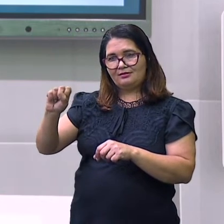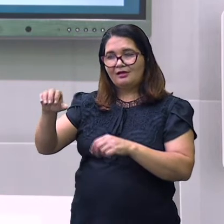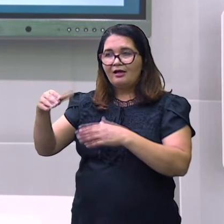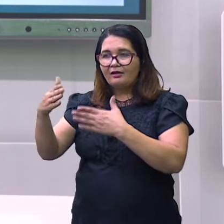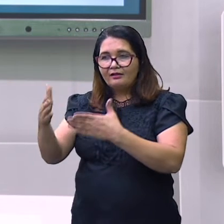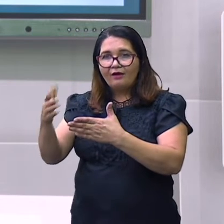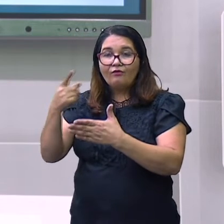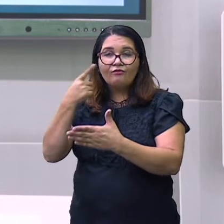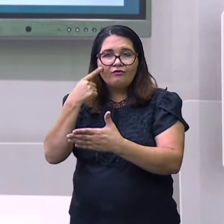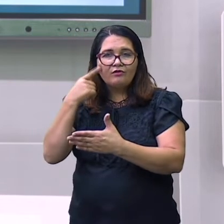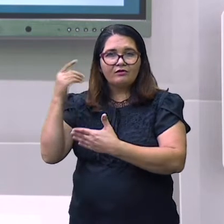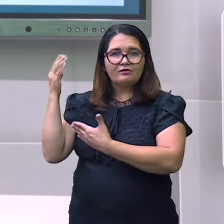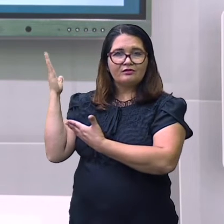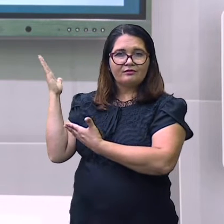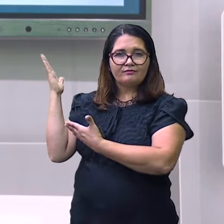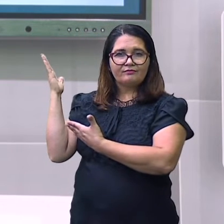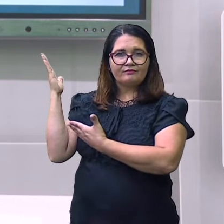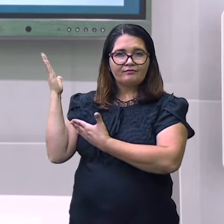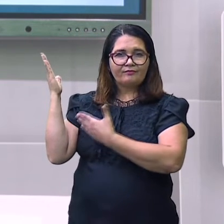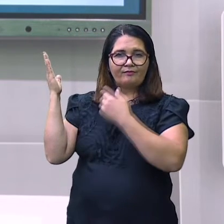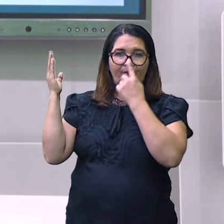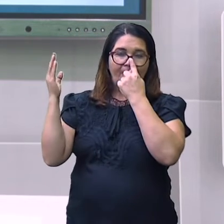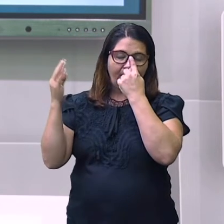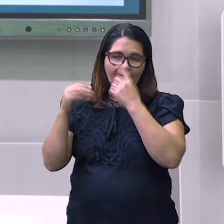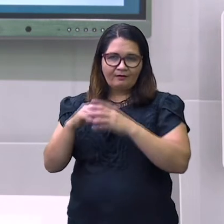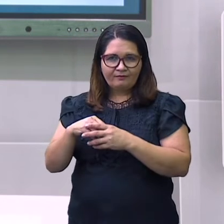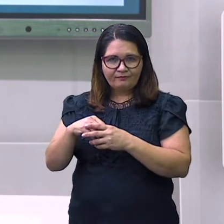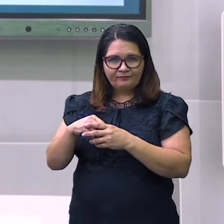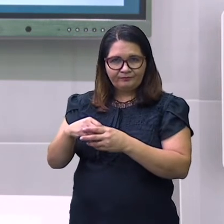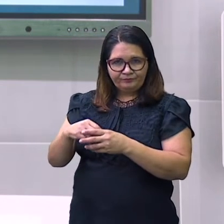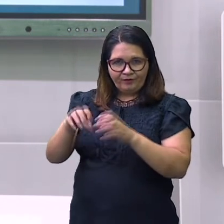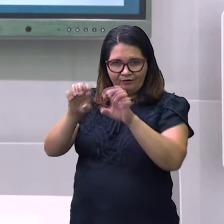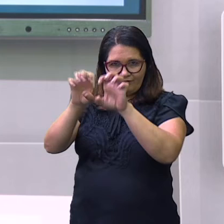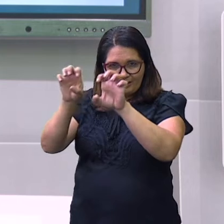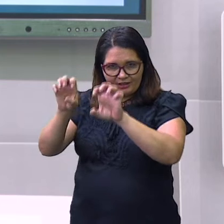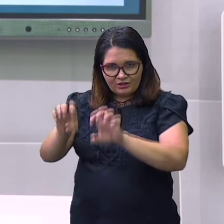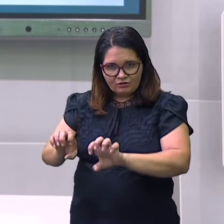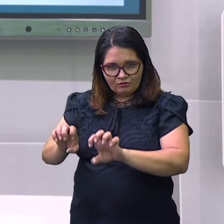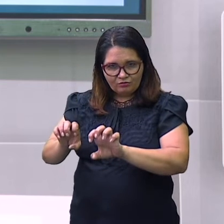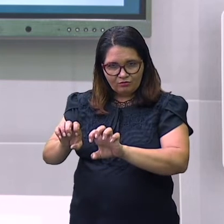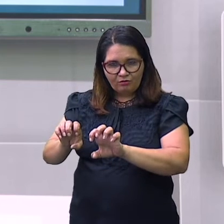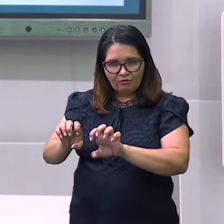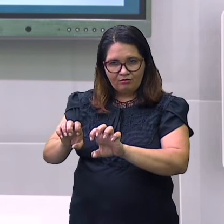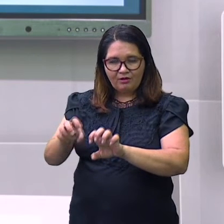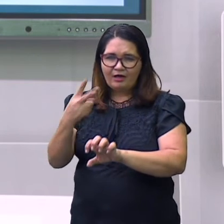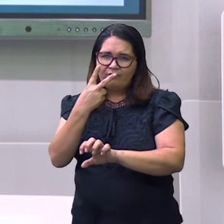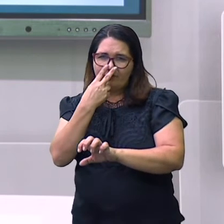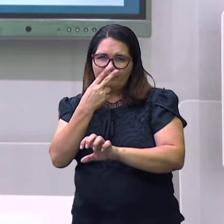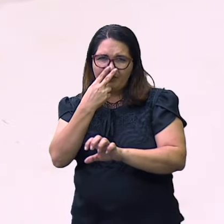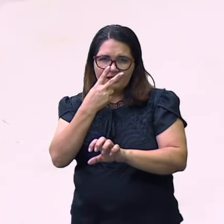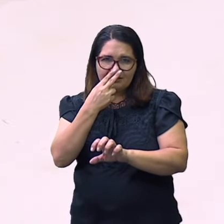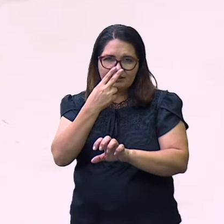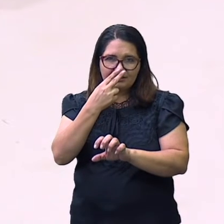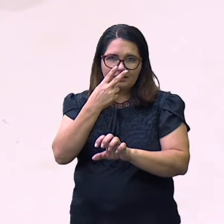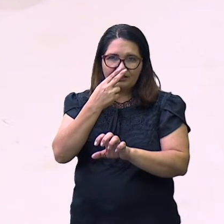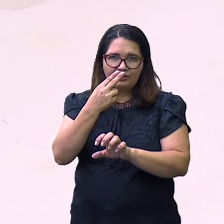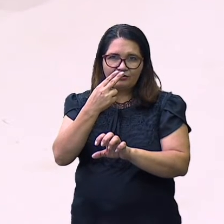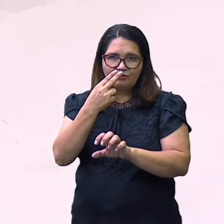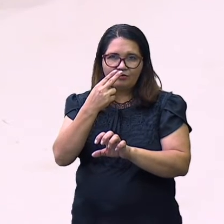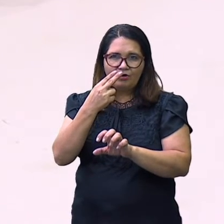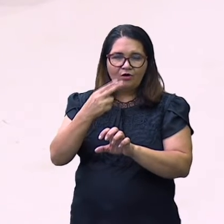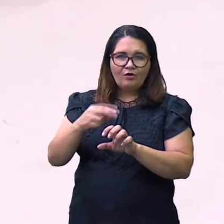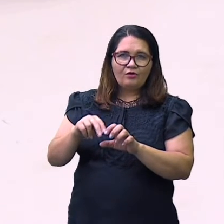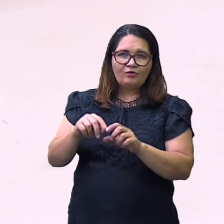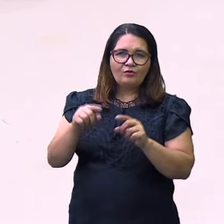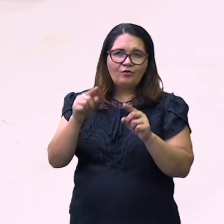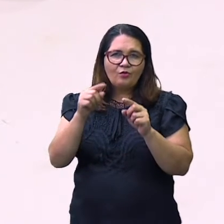consigam enxergar melhor. Venho fazendo estruturas como se eu estivesse rasgando esta estrutura com a ponta